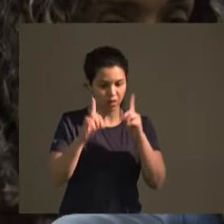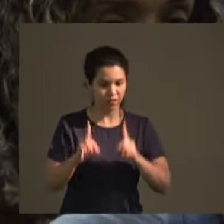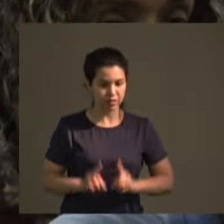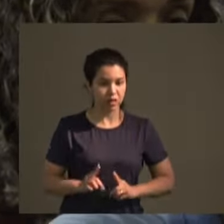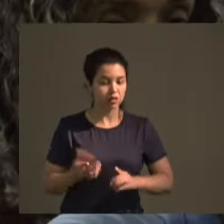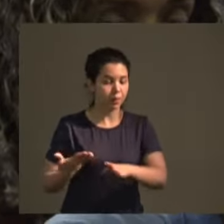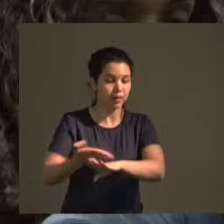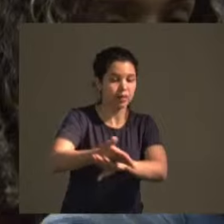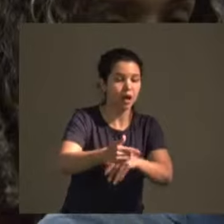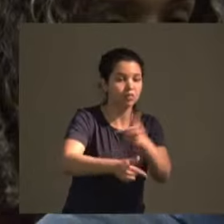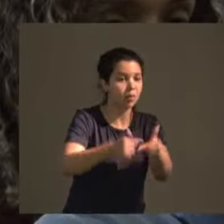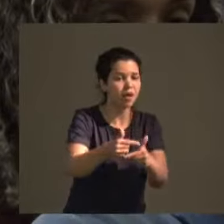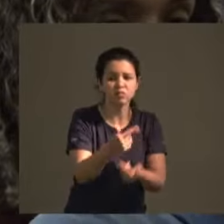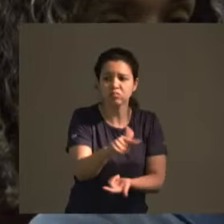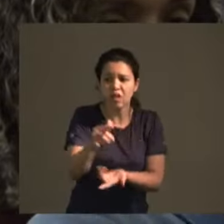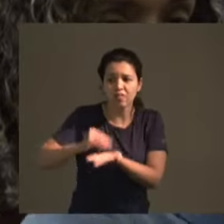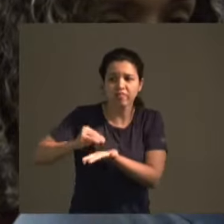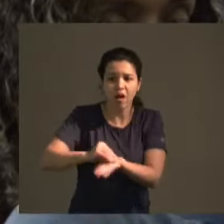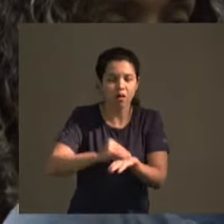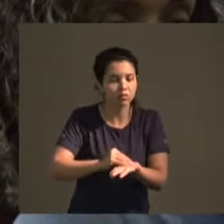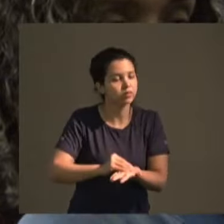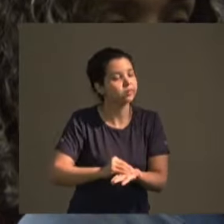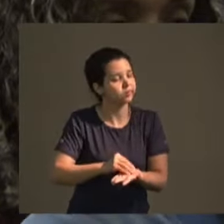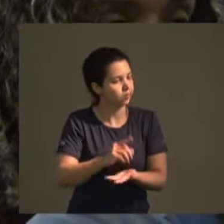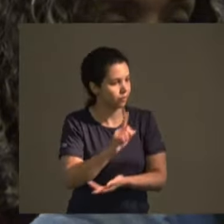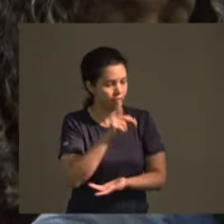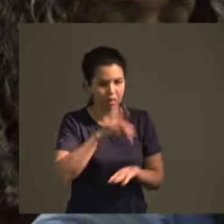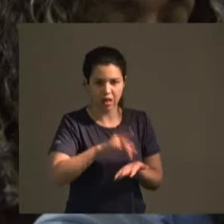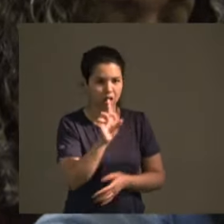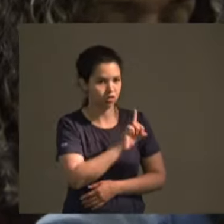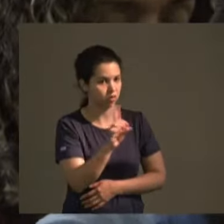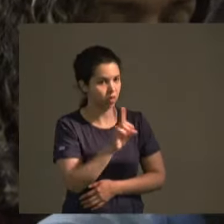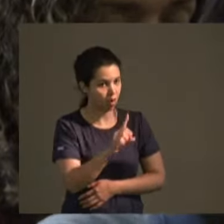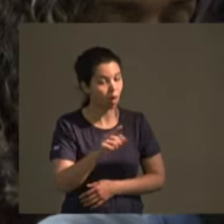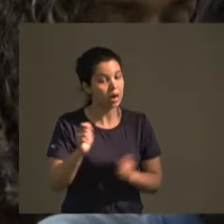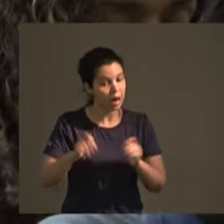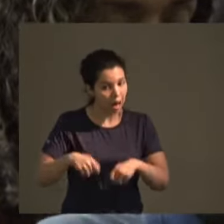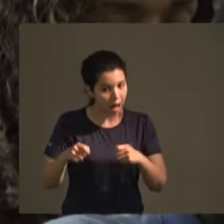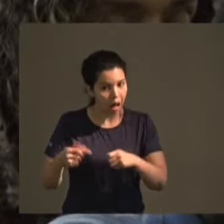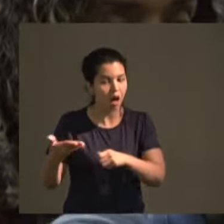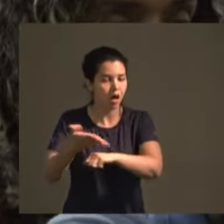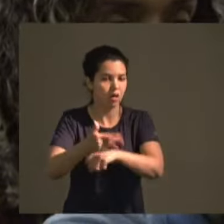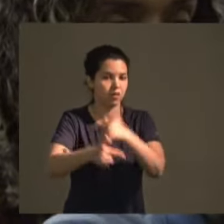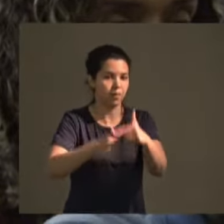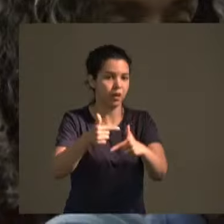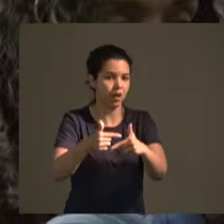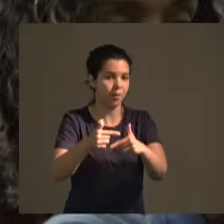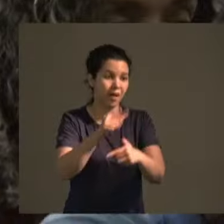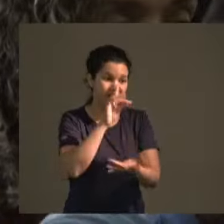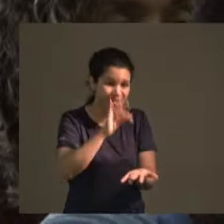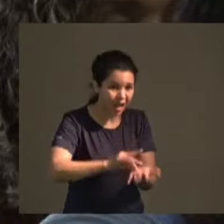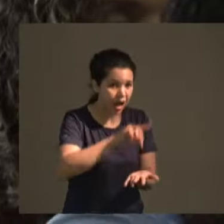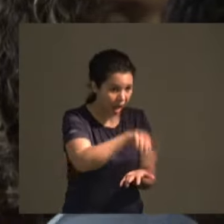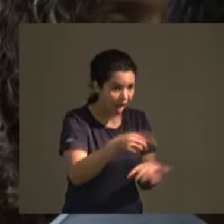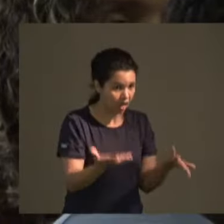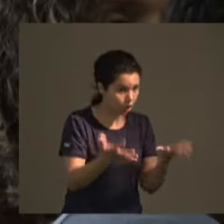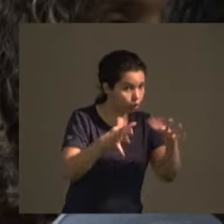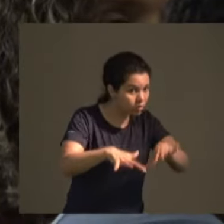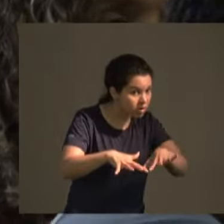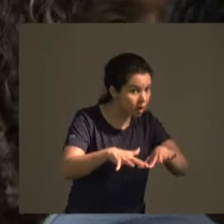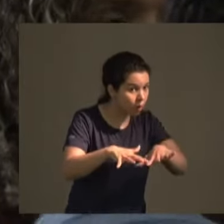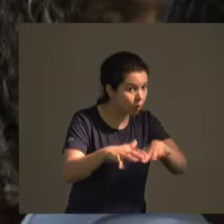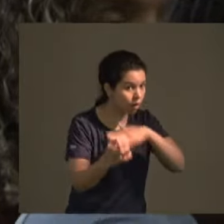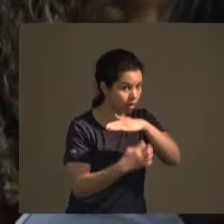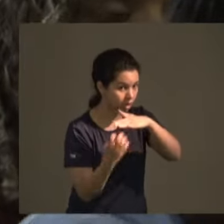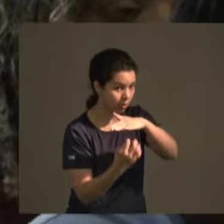vê que eles têm condições, sim, eles conseguem se incluir, só que não é inclusão que acontece nas empresas,